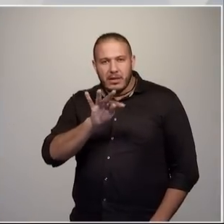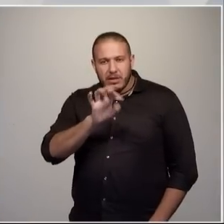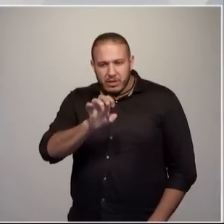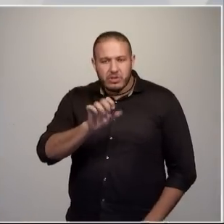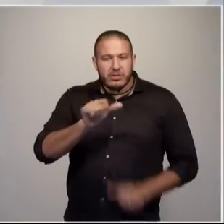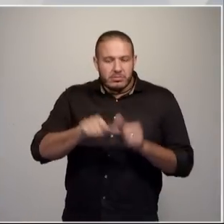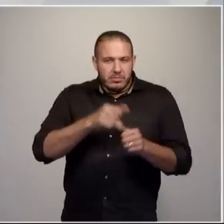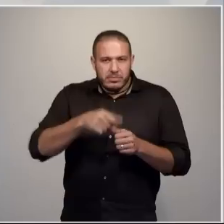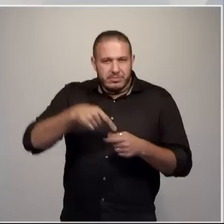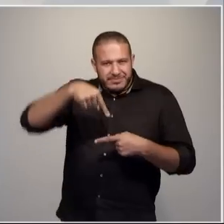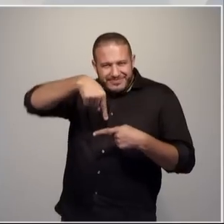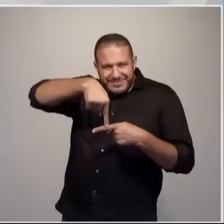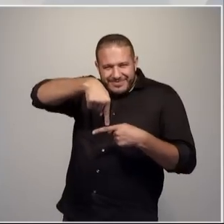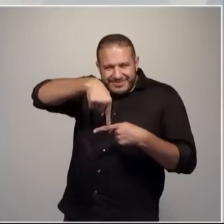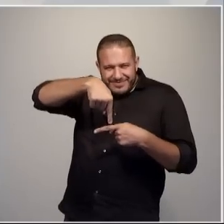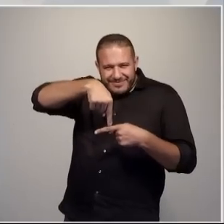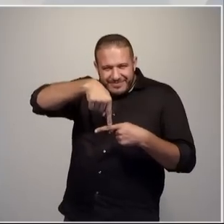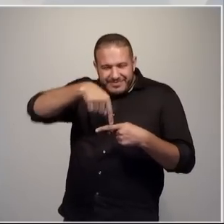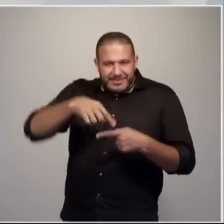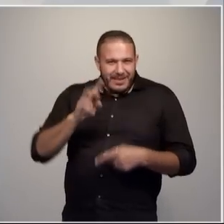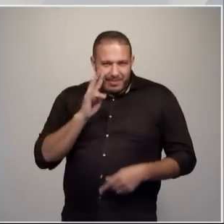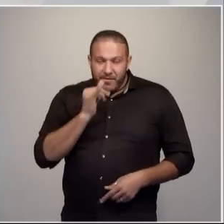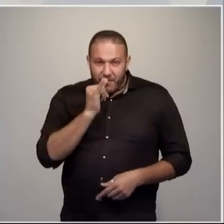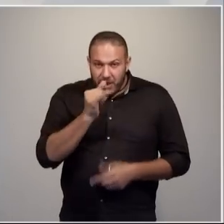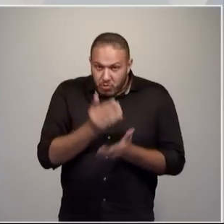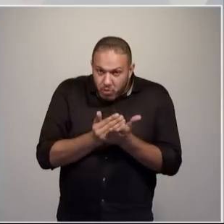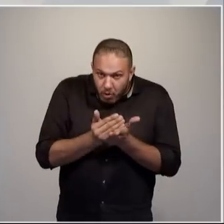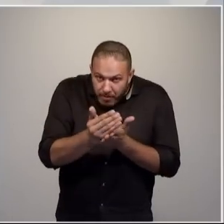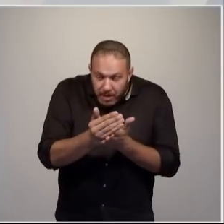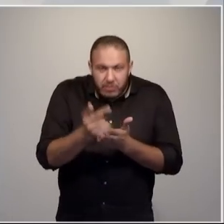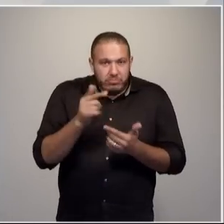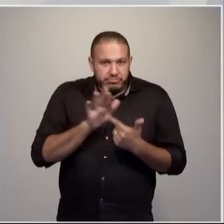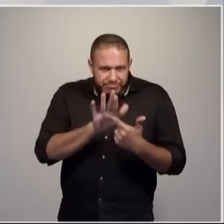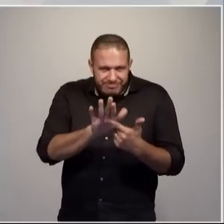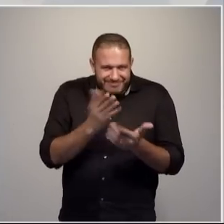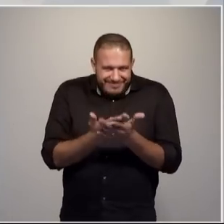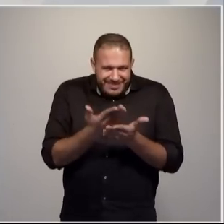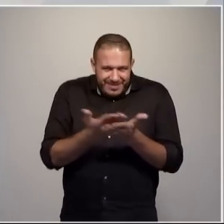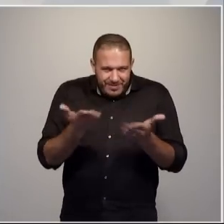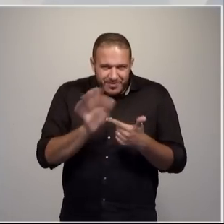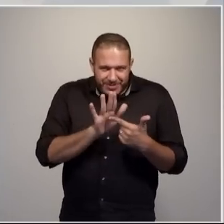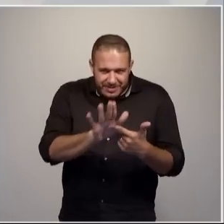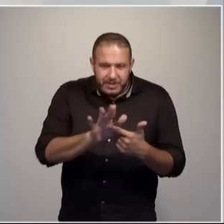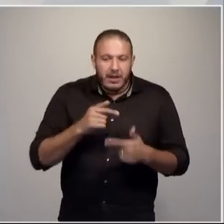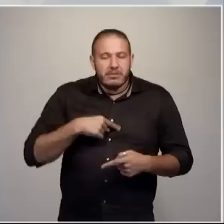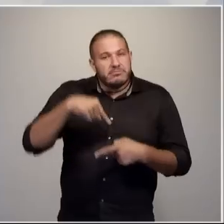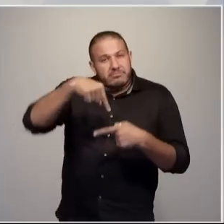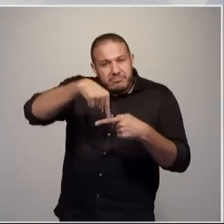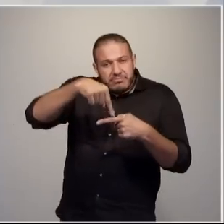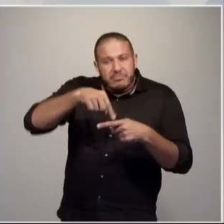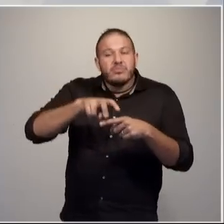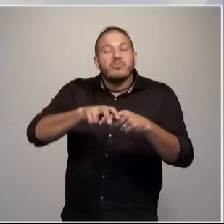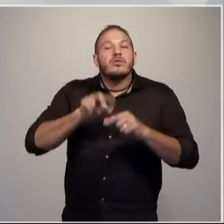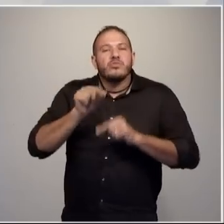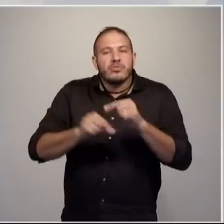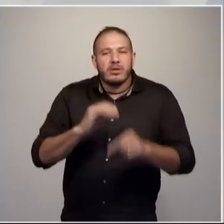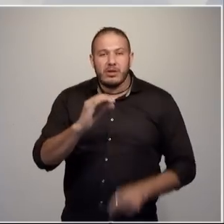vetores que eu falei no começo dessa transmissão, dessa aula, ele é perpendicular às curvas de